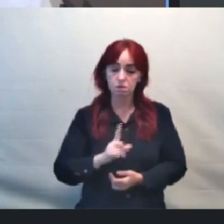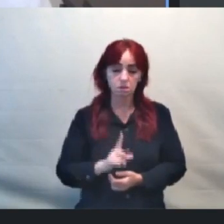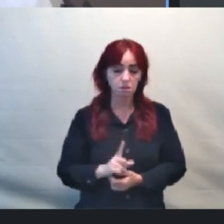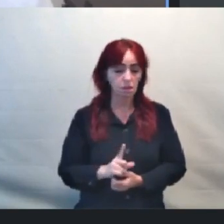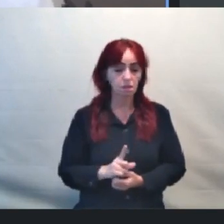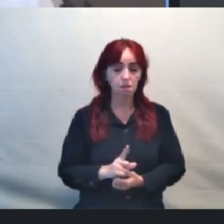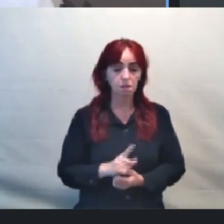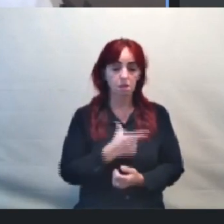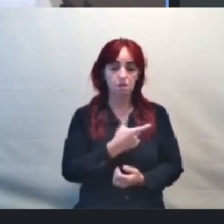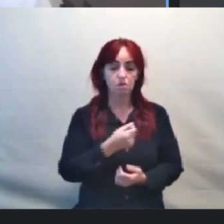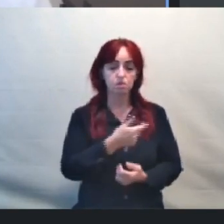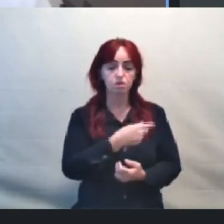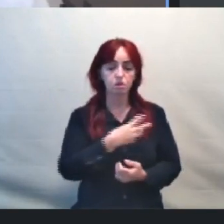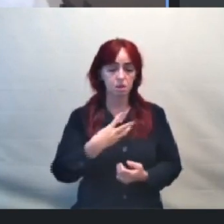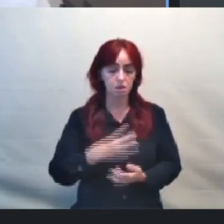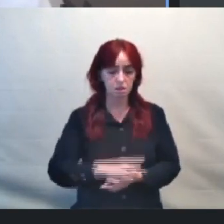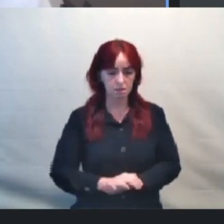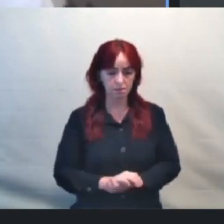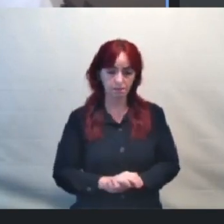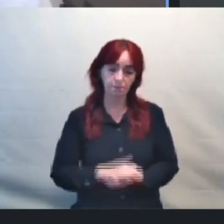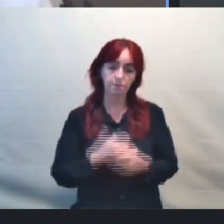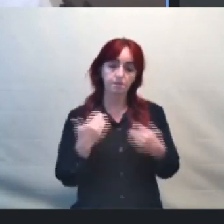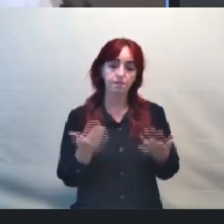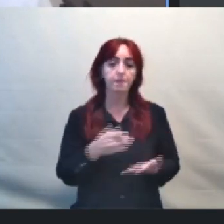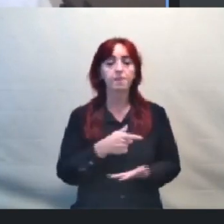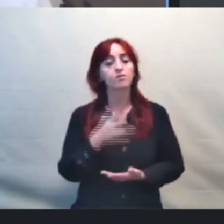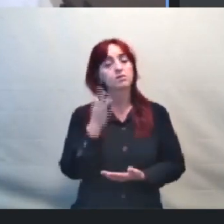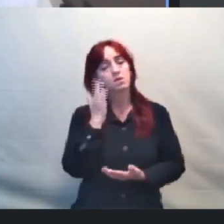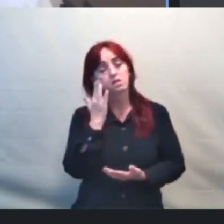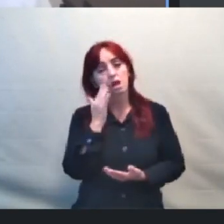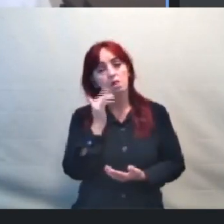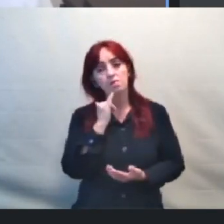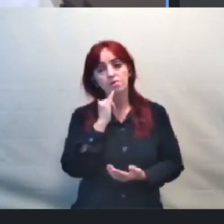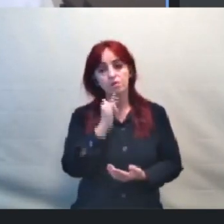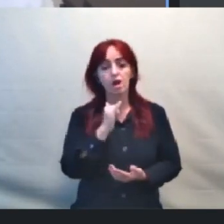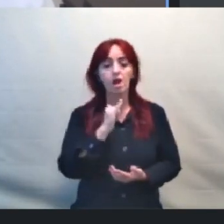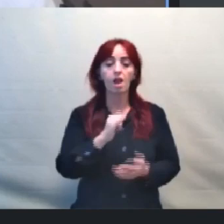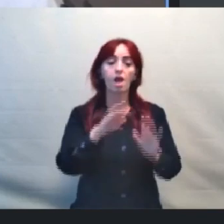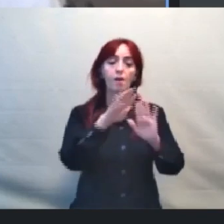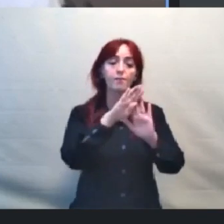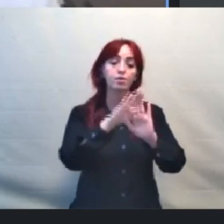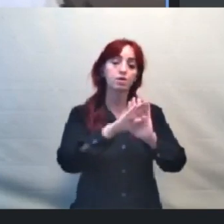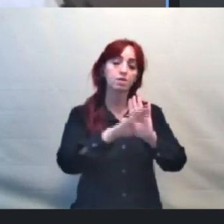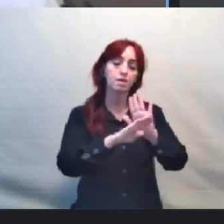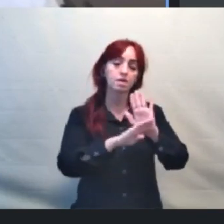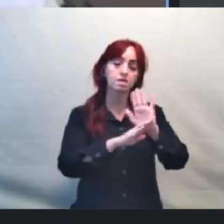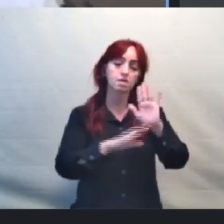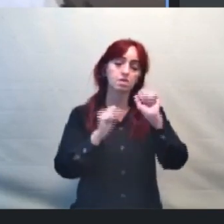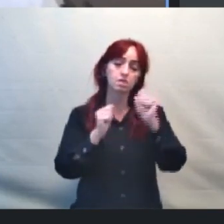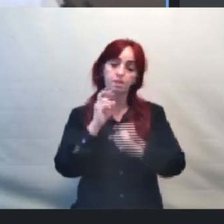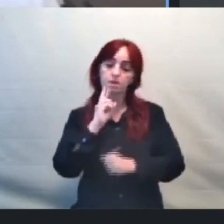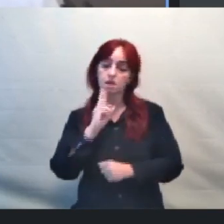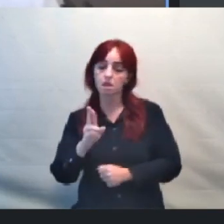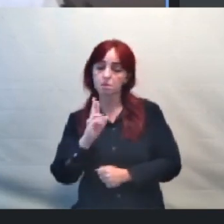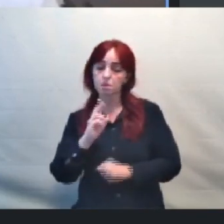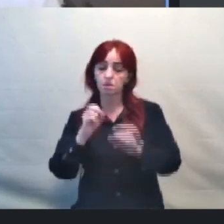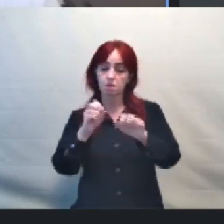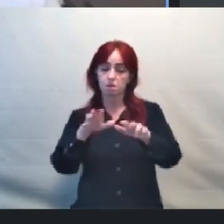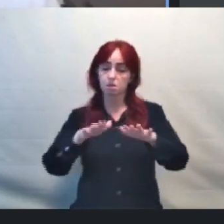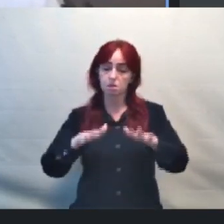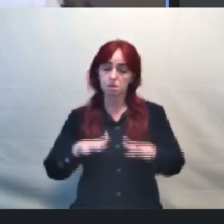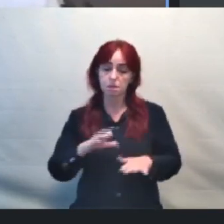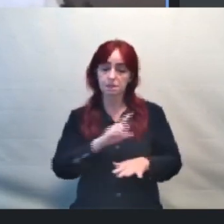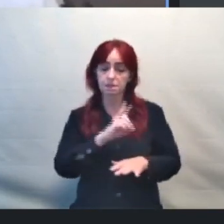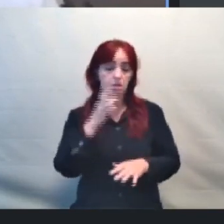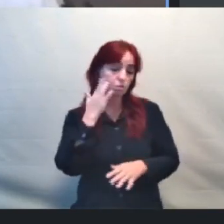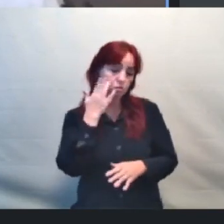de 2023. Então, se você souber dizer do programa ação e subação, eu posso te dar a resposta aqui na audiência. Se não,